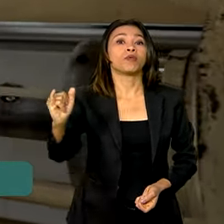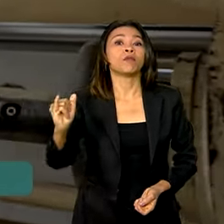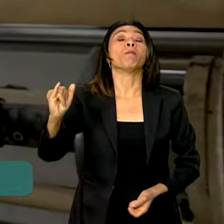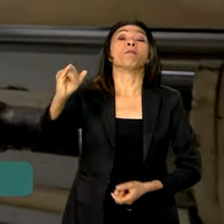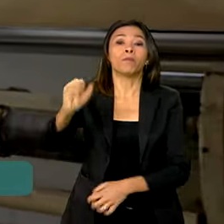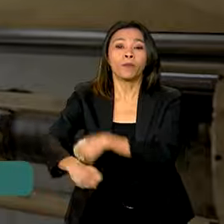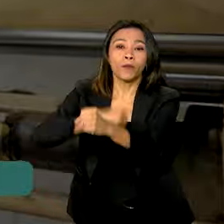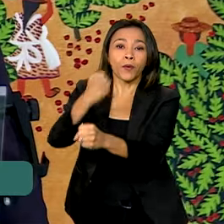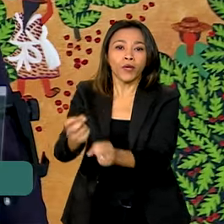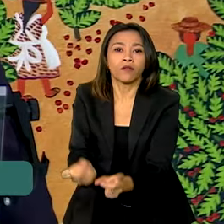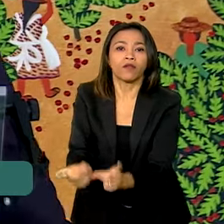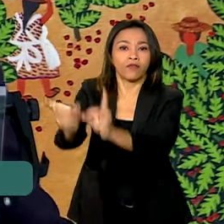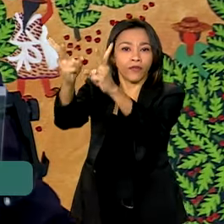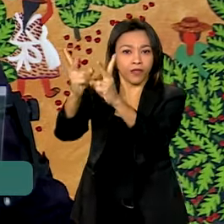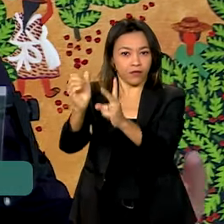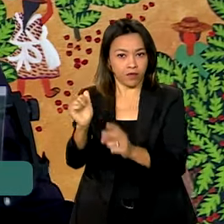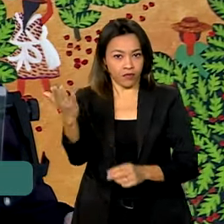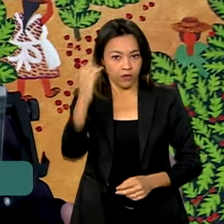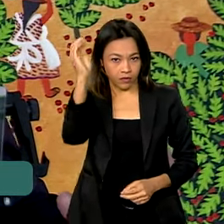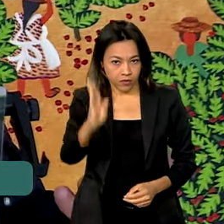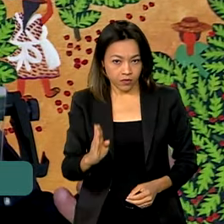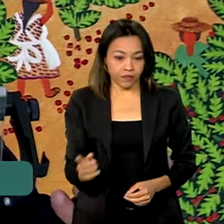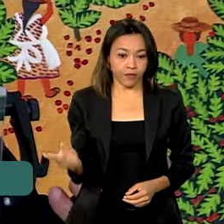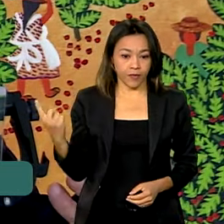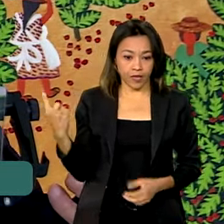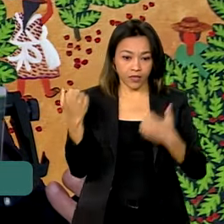em exportações. São investimentos